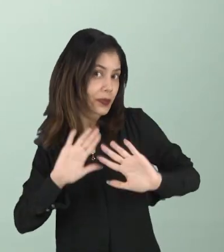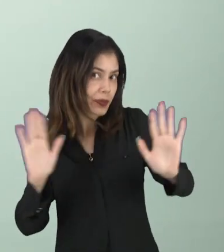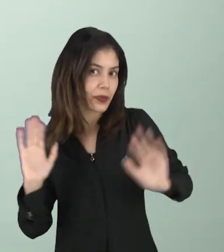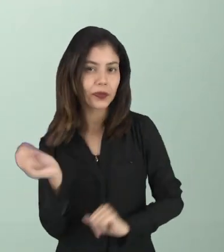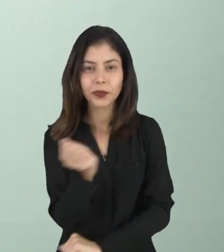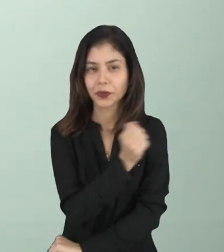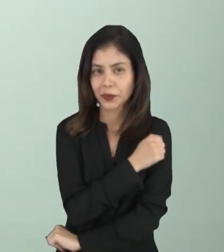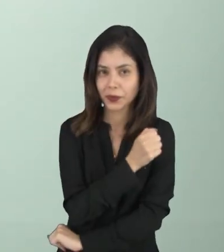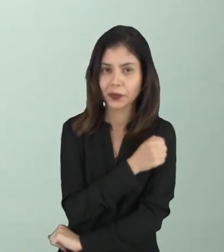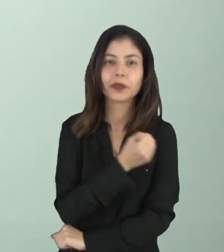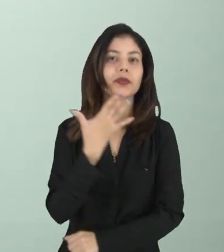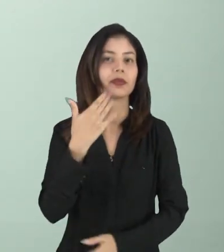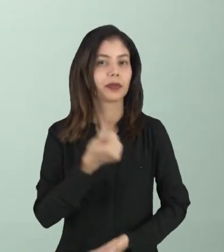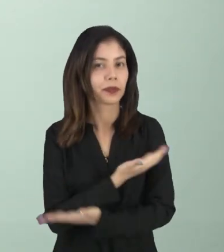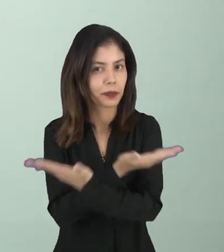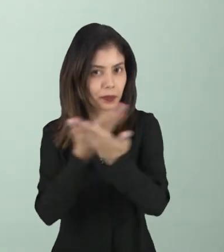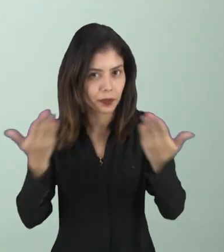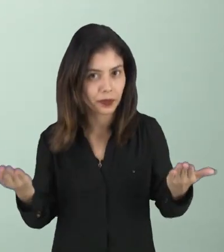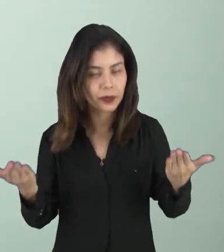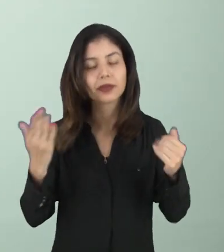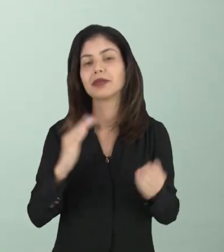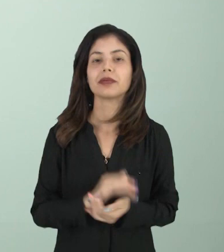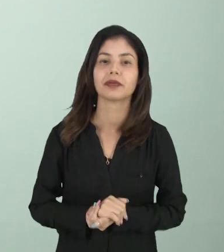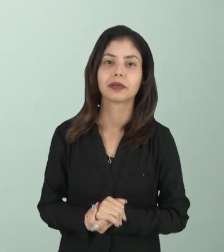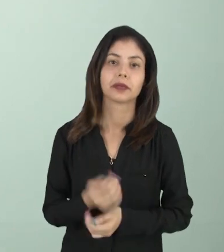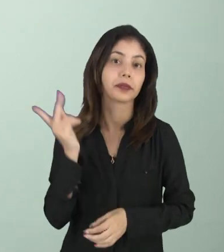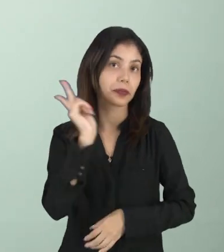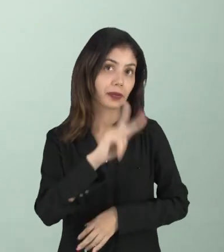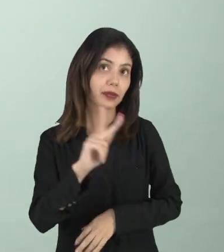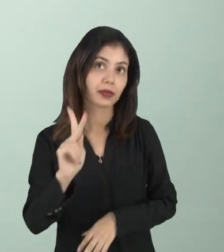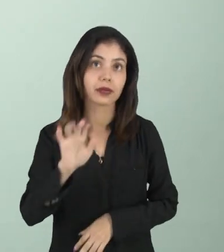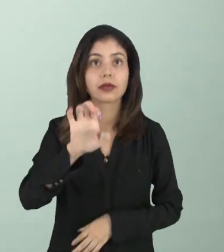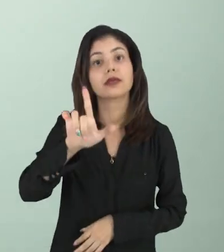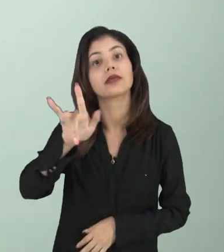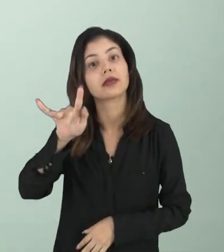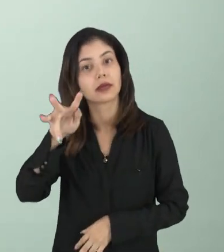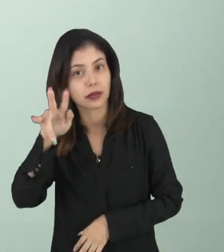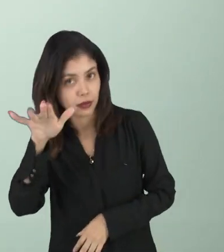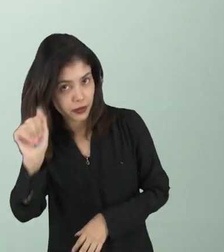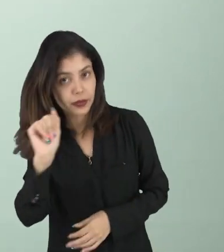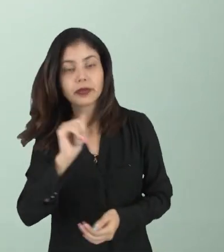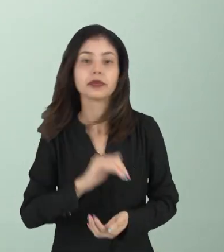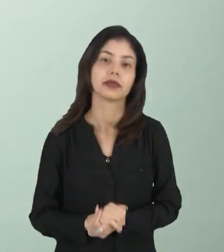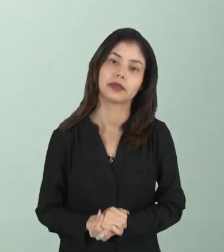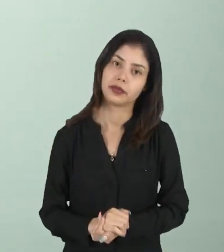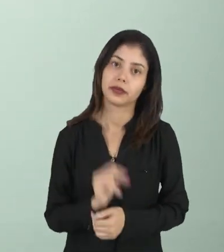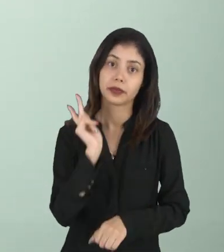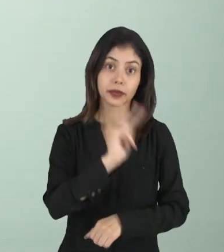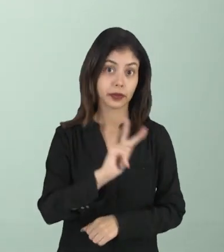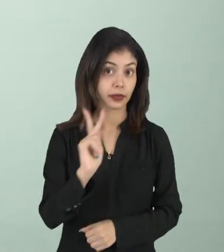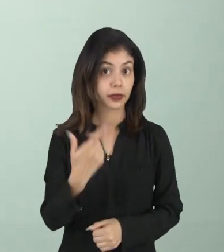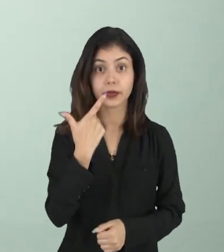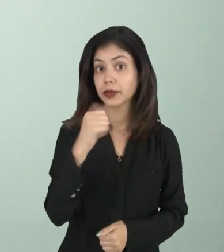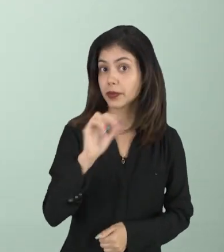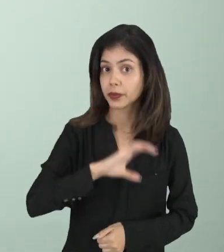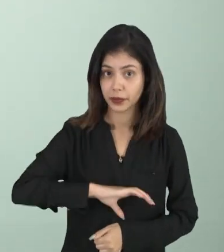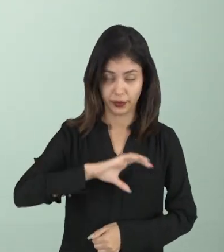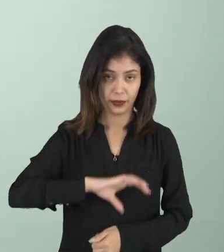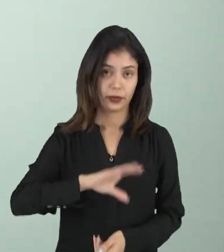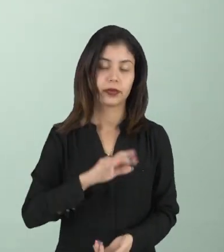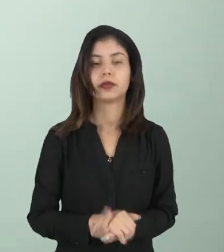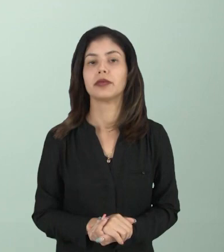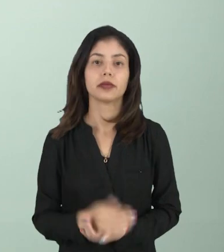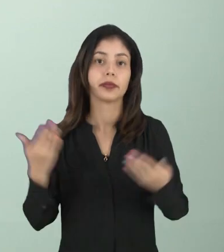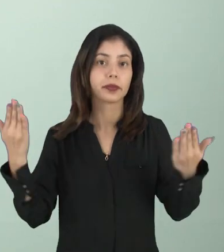Olá, queridos alunos, tudo bem com vocês? Eu sou a professora Elívia Soares, professora de língua